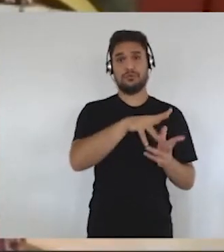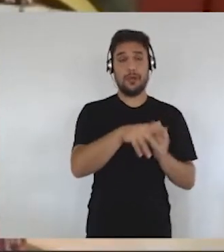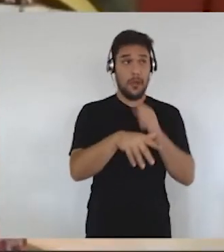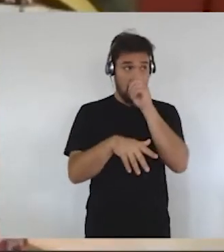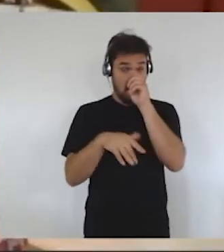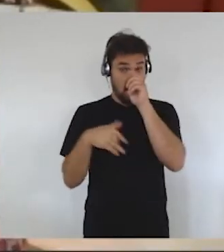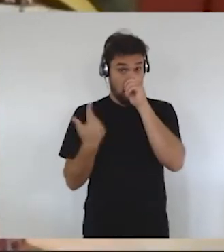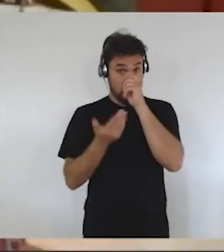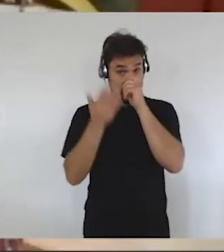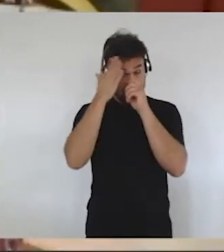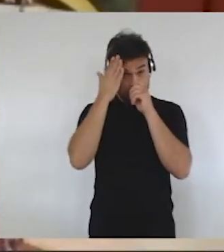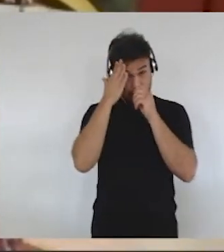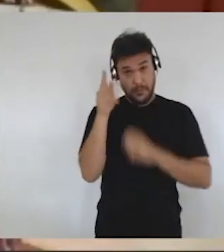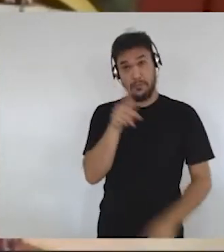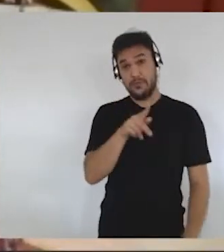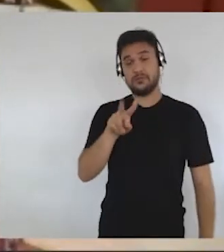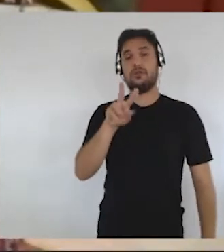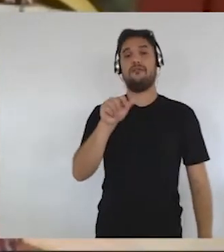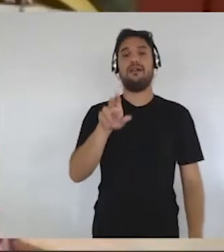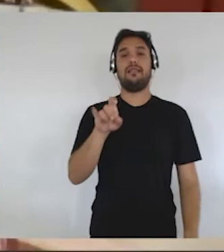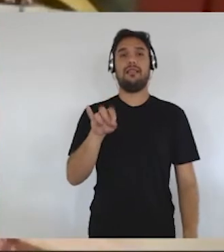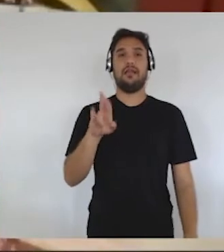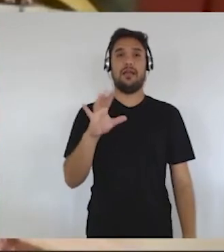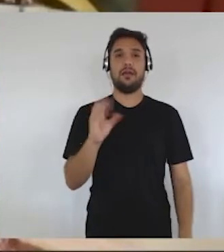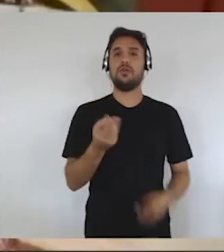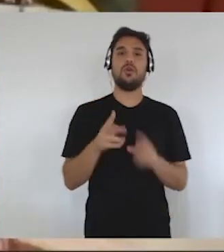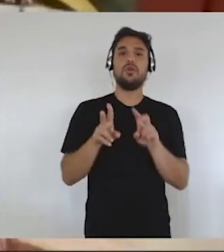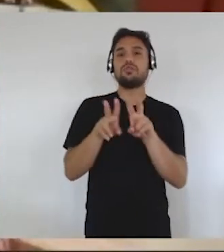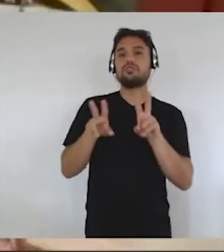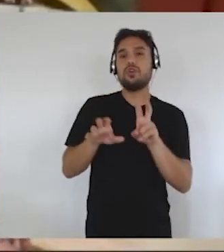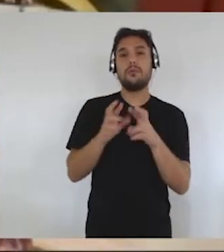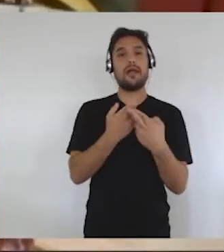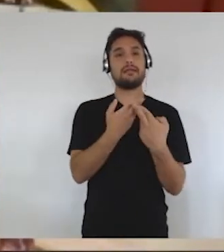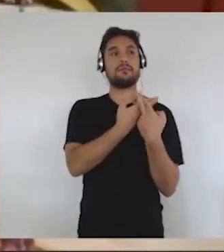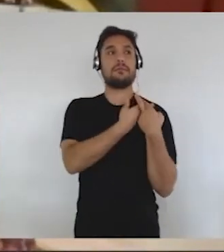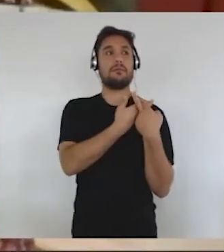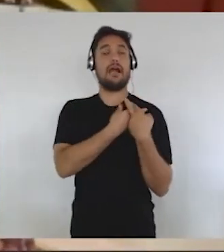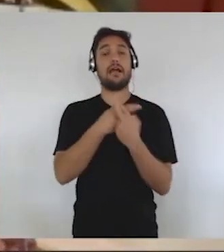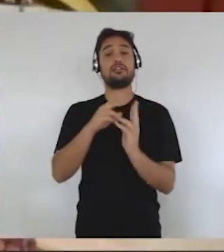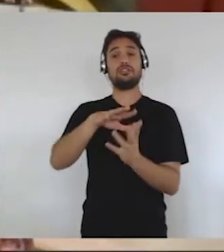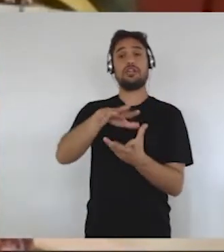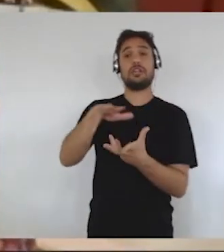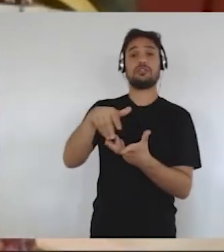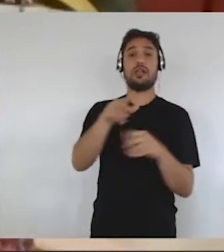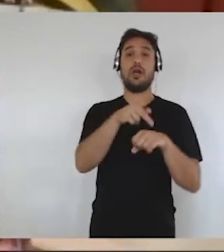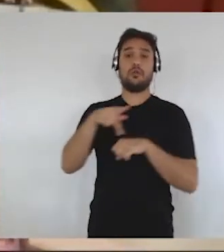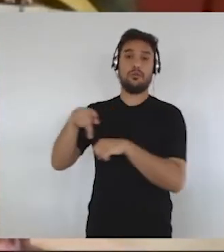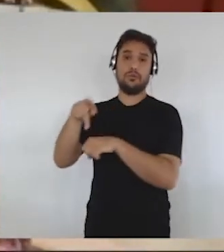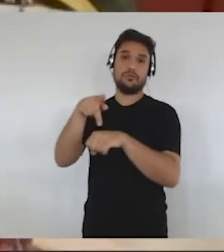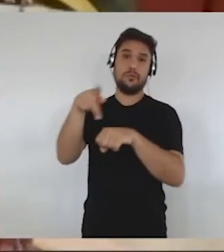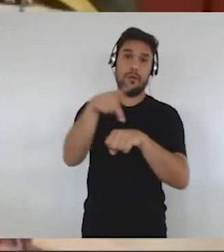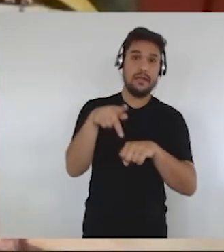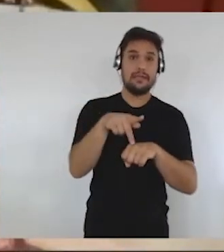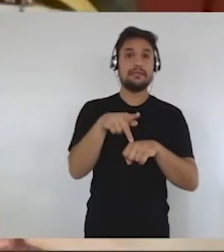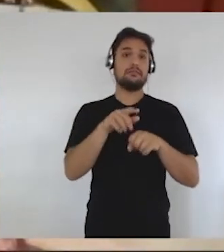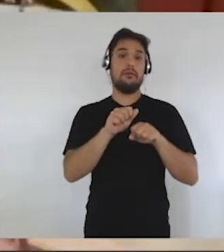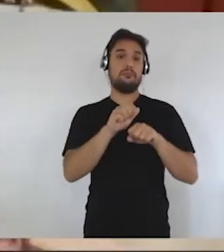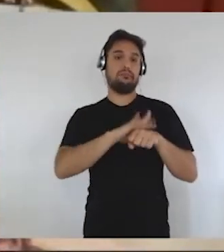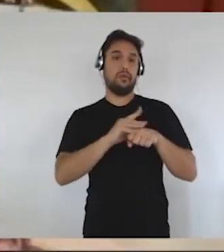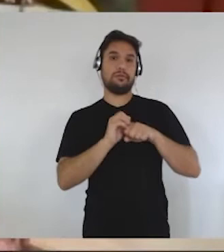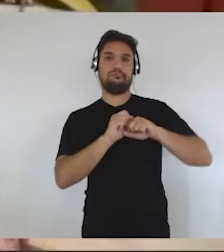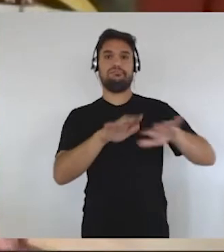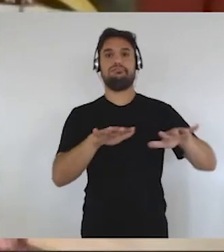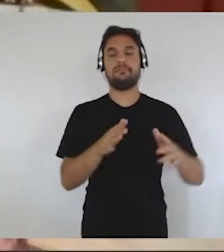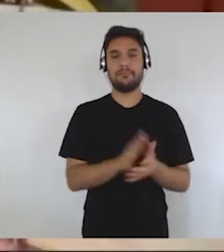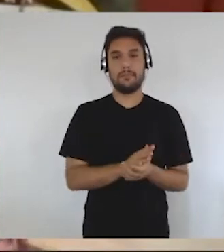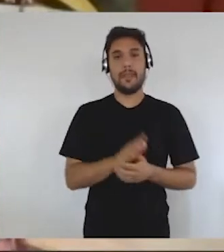está louco para te ouvir, professor Valério Mazzuoli, sobre a responsabilidade internacional dos estados por epidemias e pandemias. O professor